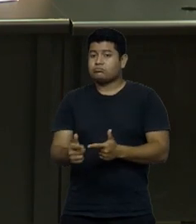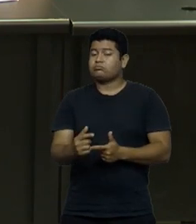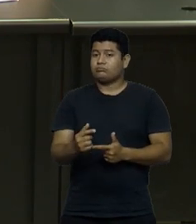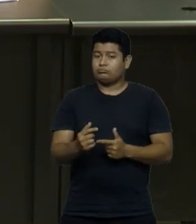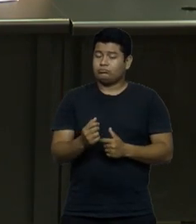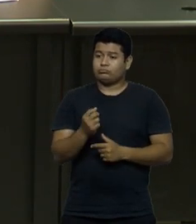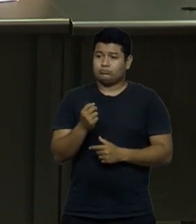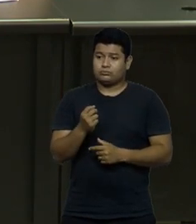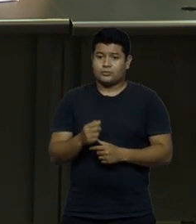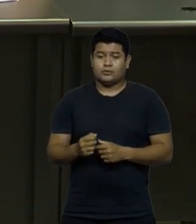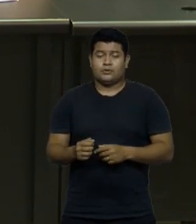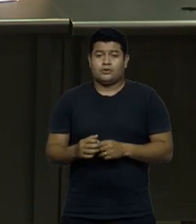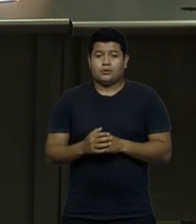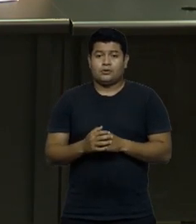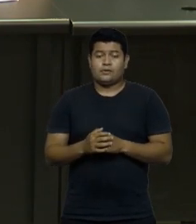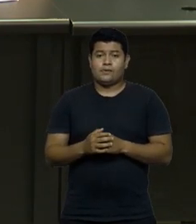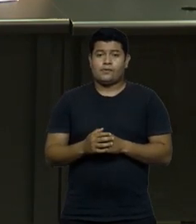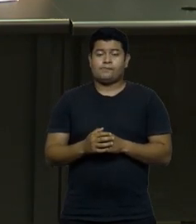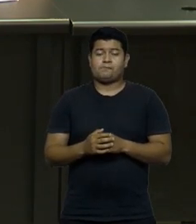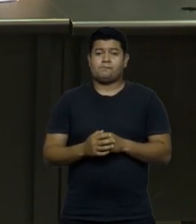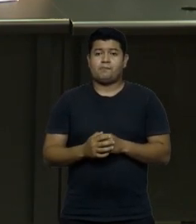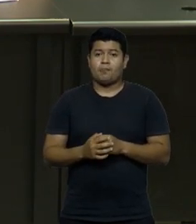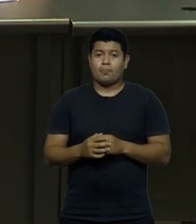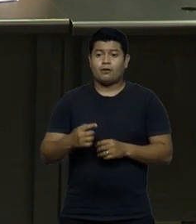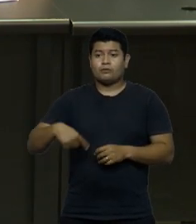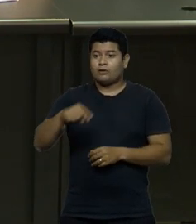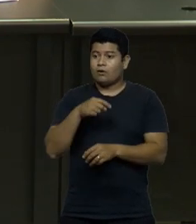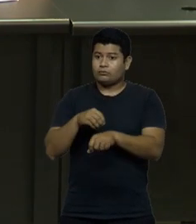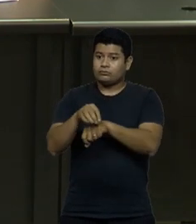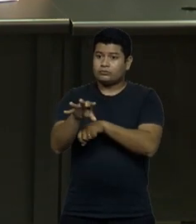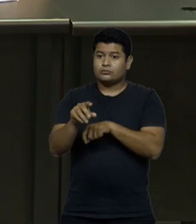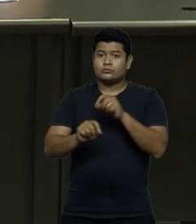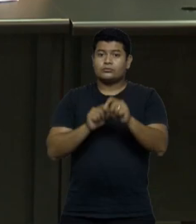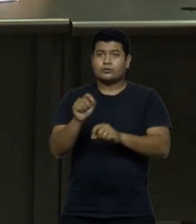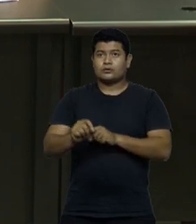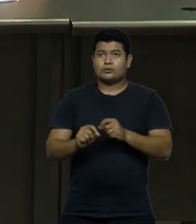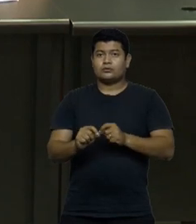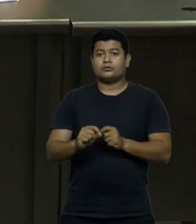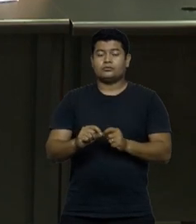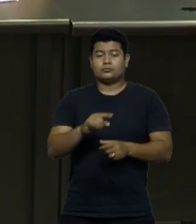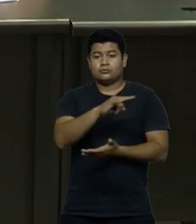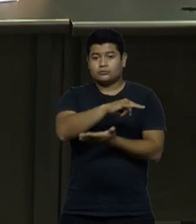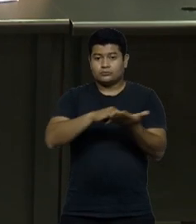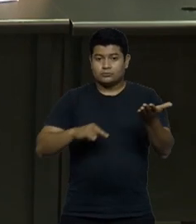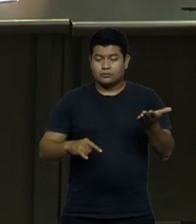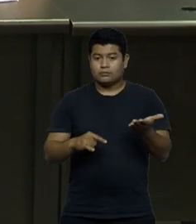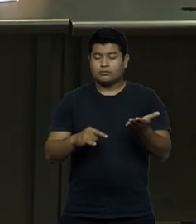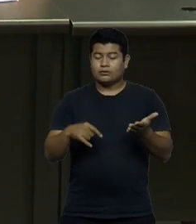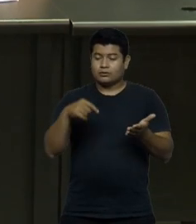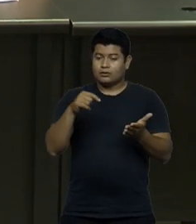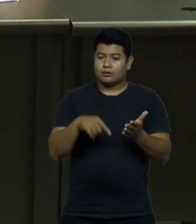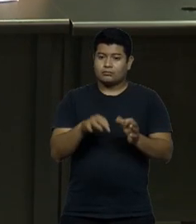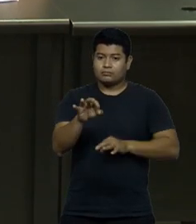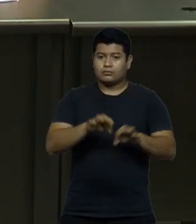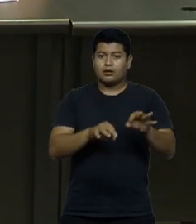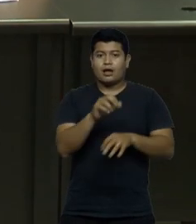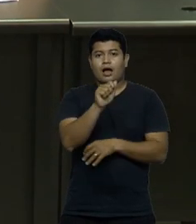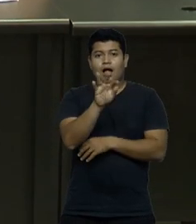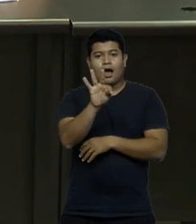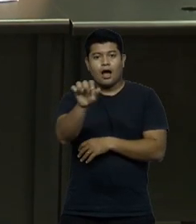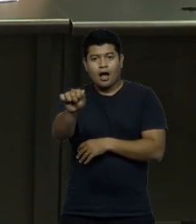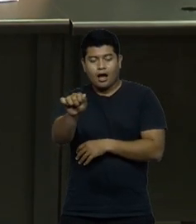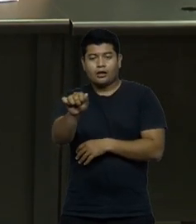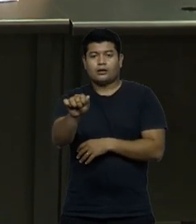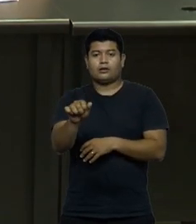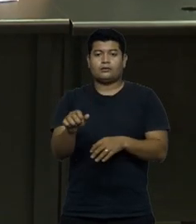né E aí a nossa sugestão é de posse dos documentos aqui da audiência né então a ata das falas